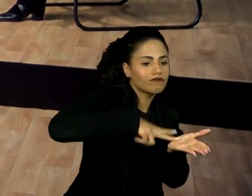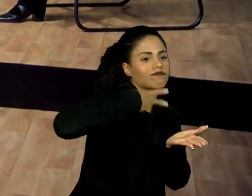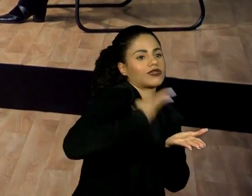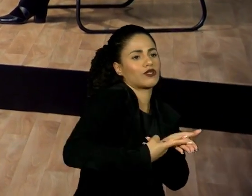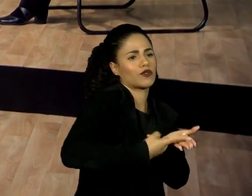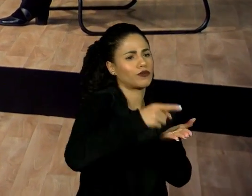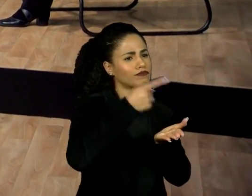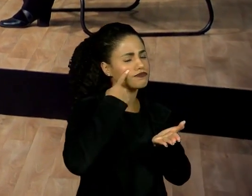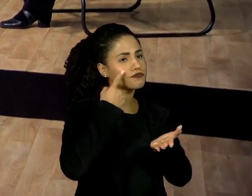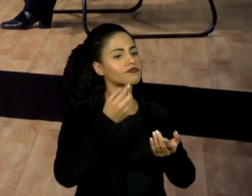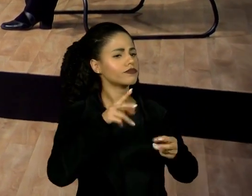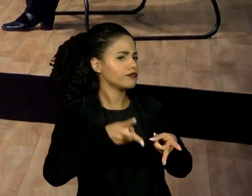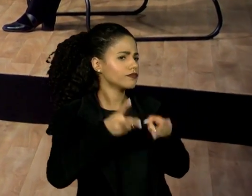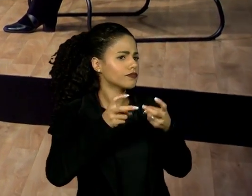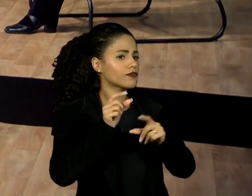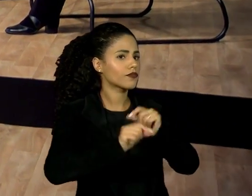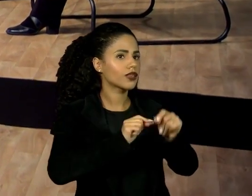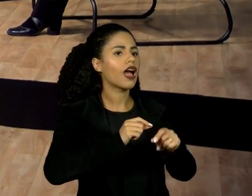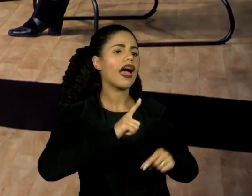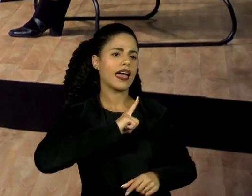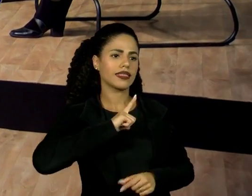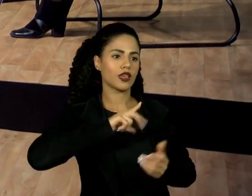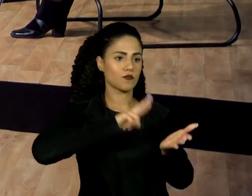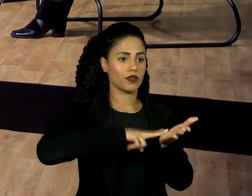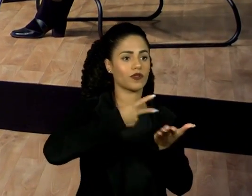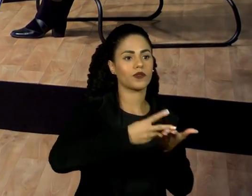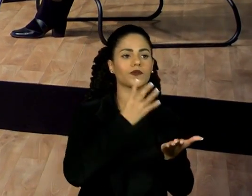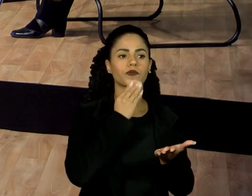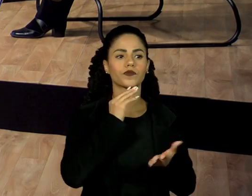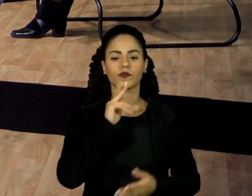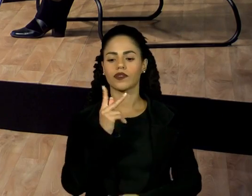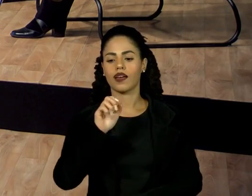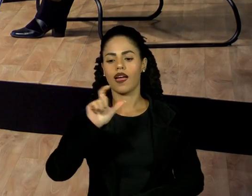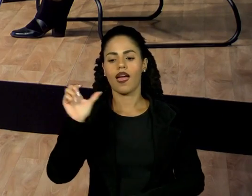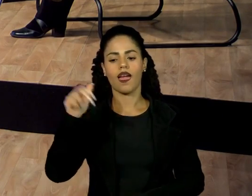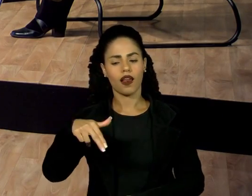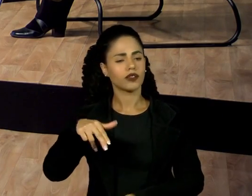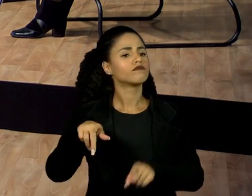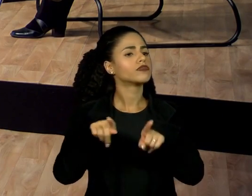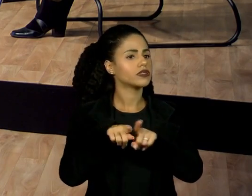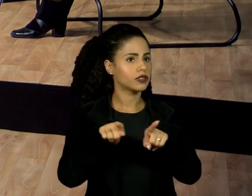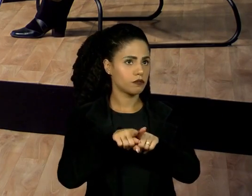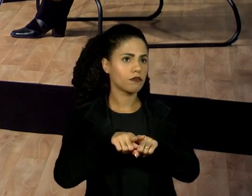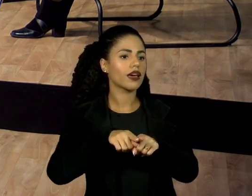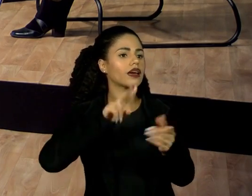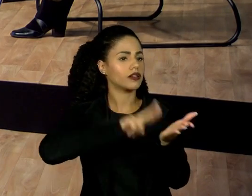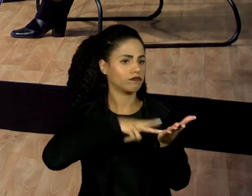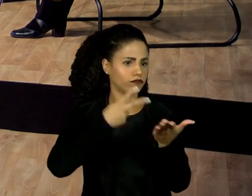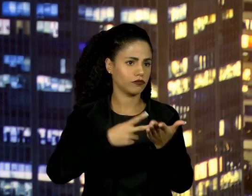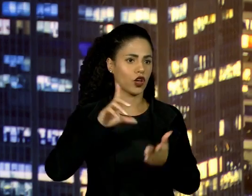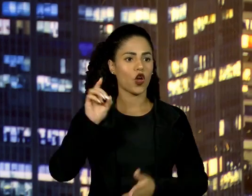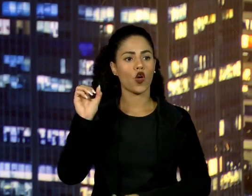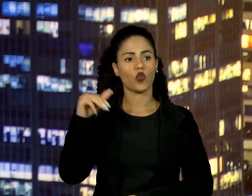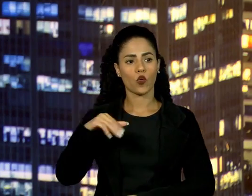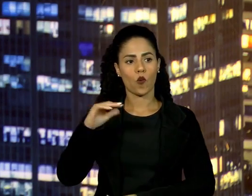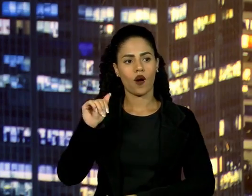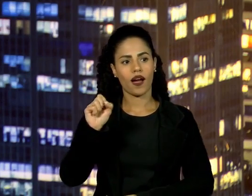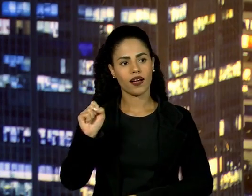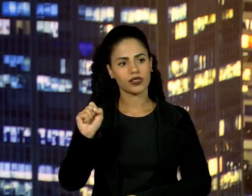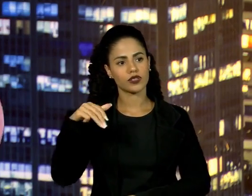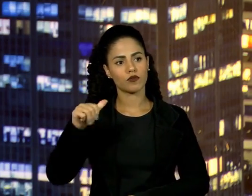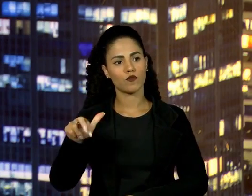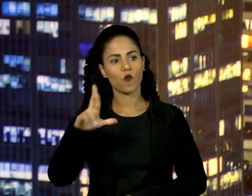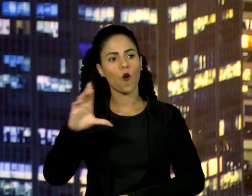Sim. Tem uma tradutora do Machado, a Ellen Caldwell, sim. Que traduziu Dom Casmurro e depois fez um livro